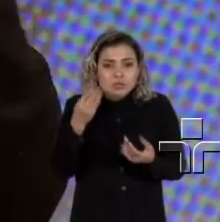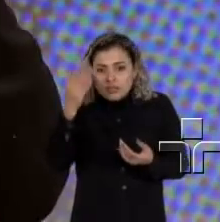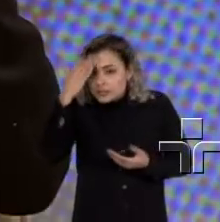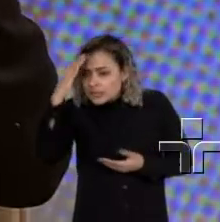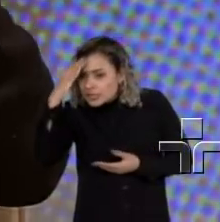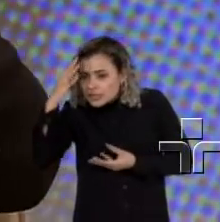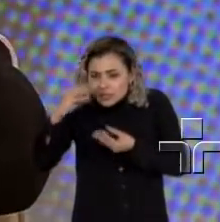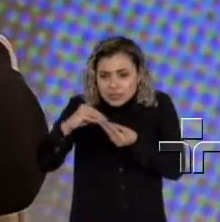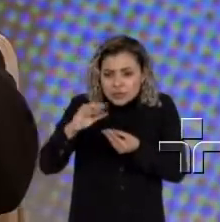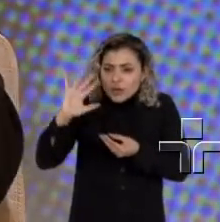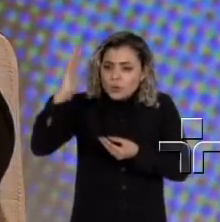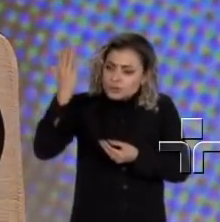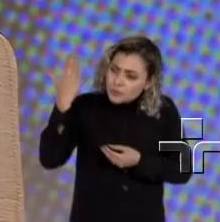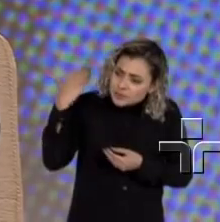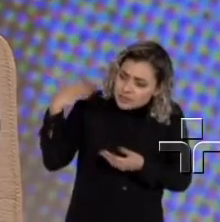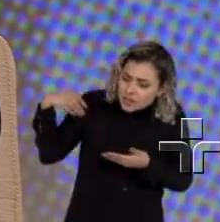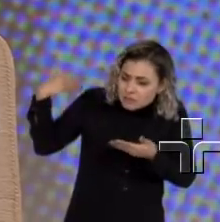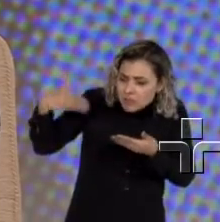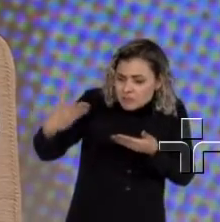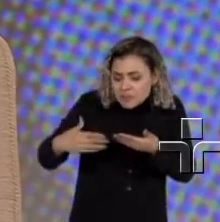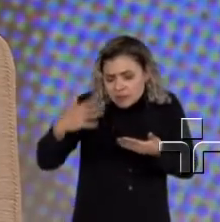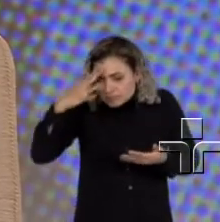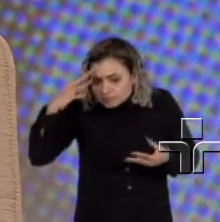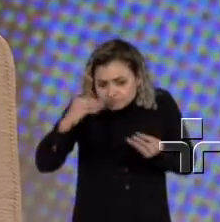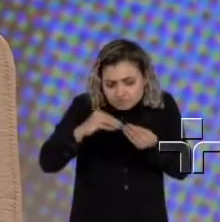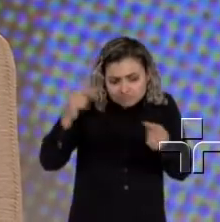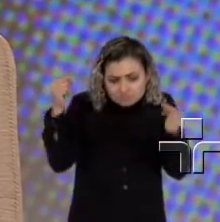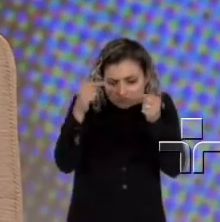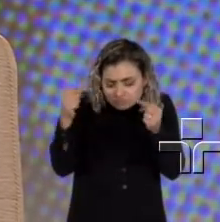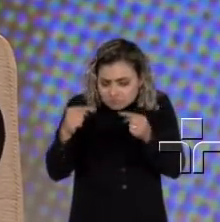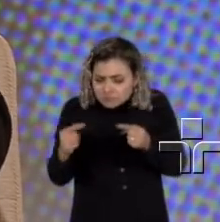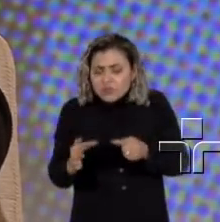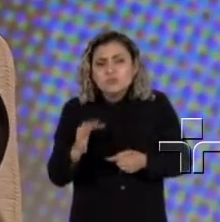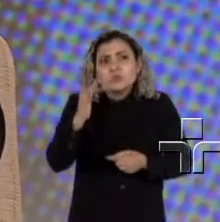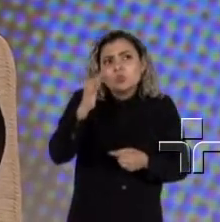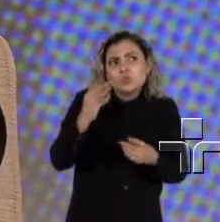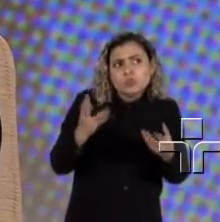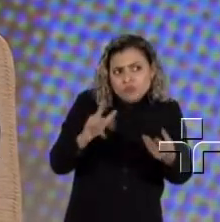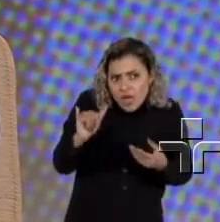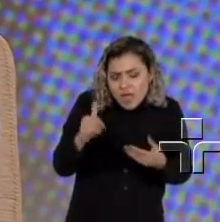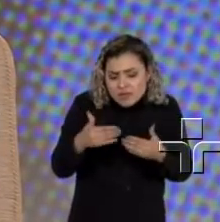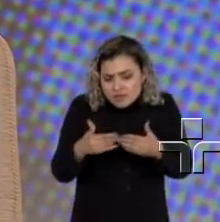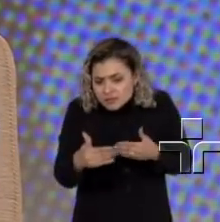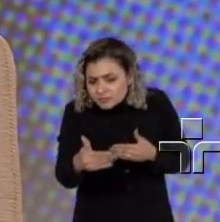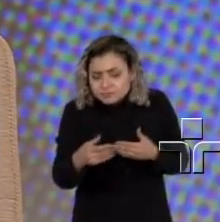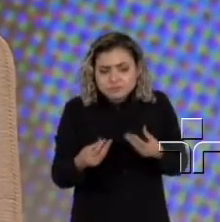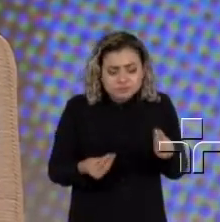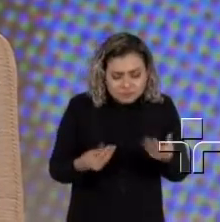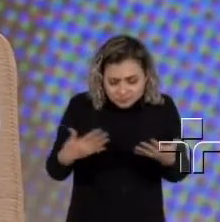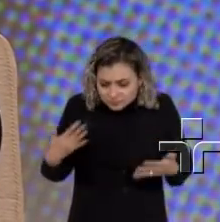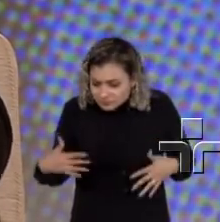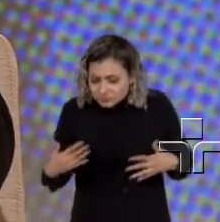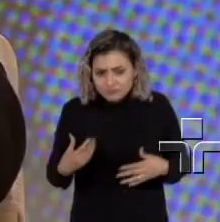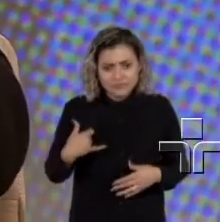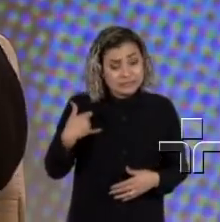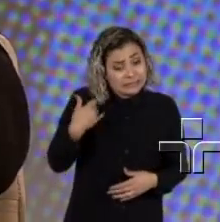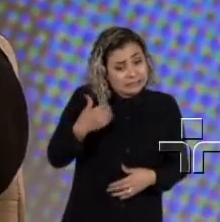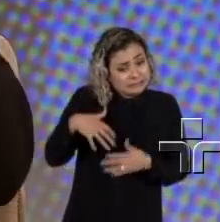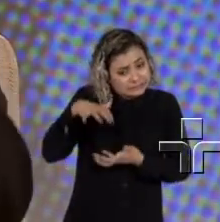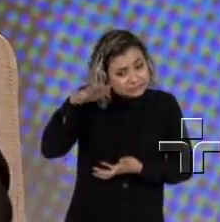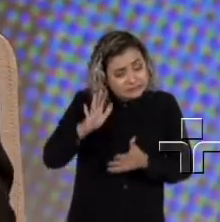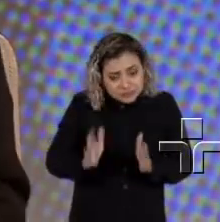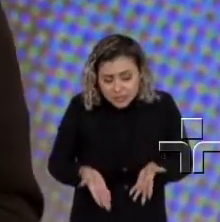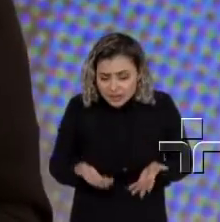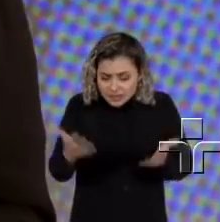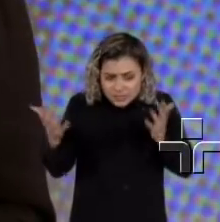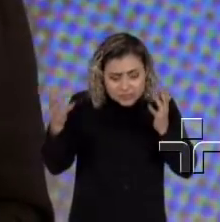que se passou com a vida da gente, a perspectiva de futuro às vezes fica mais próxima, diminui, então você fica